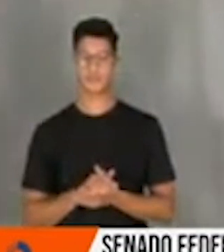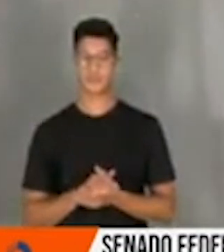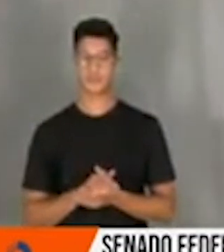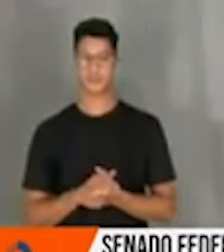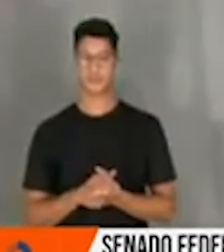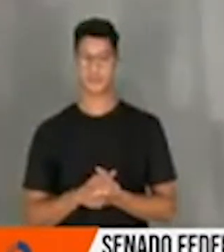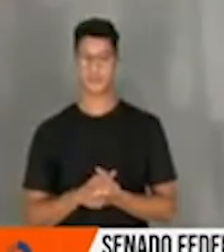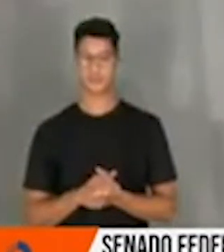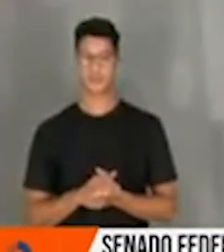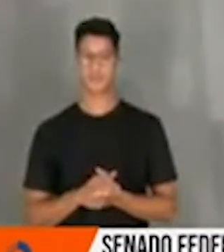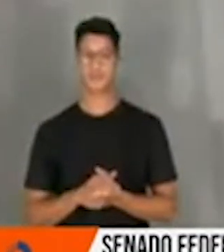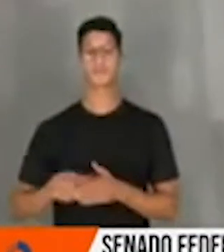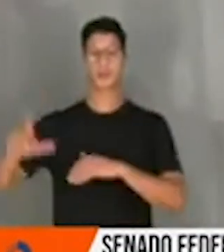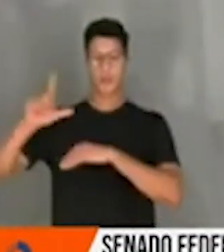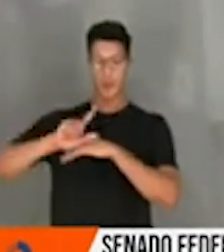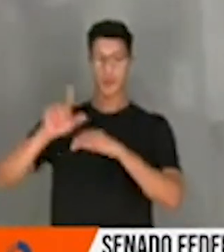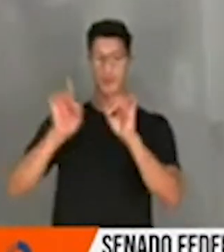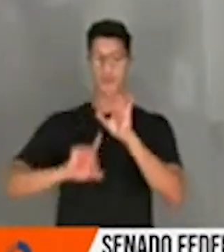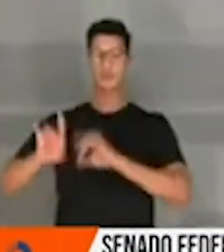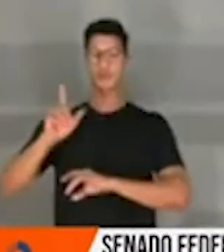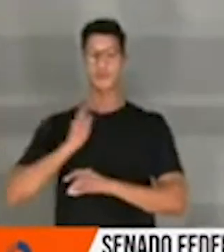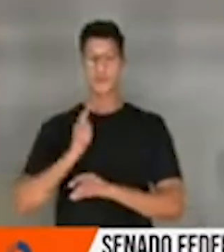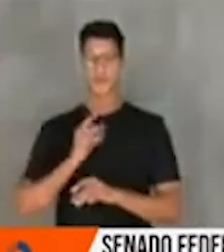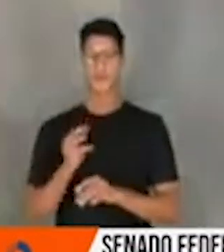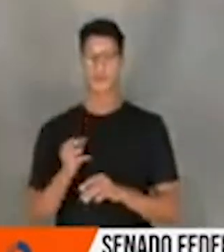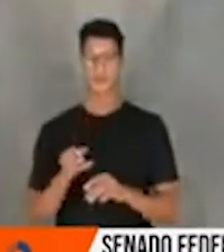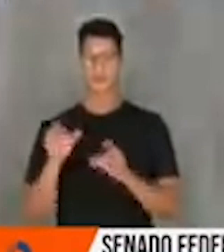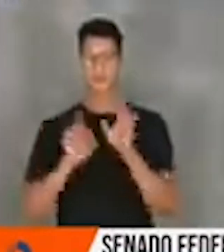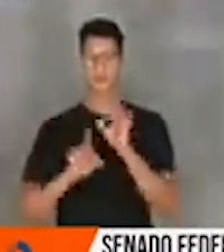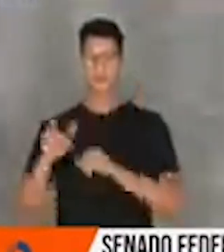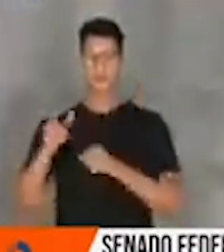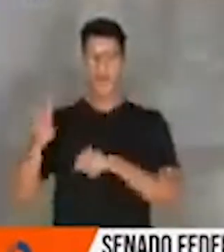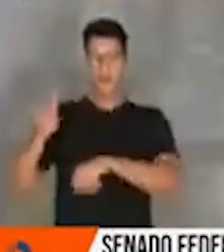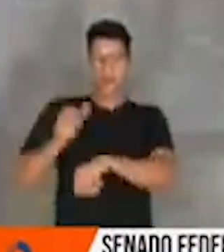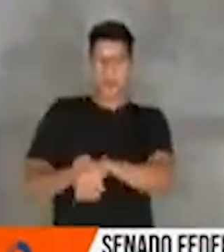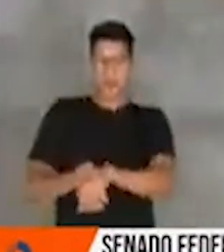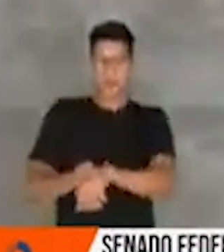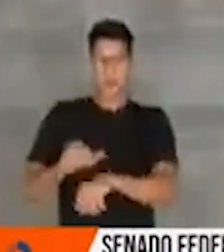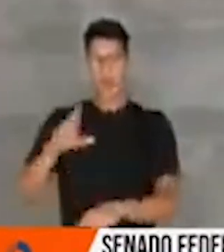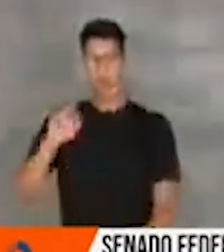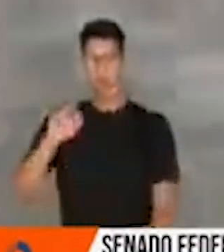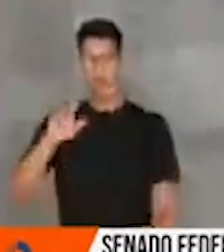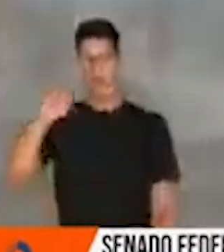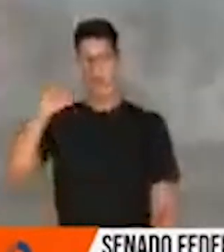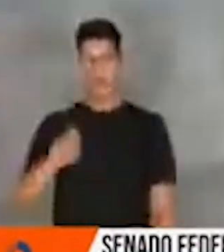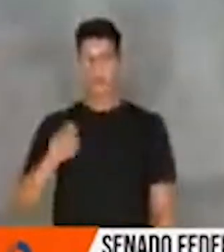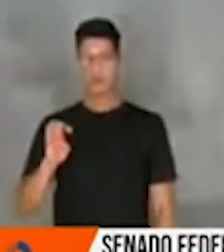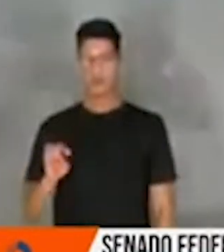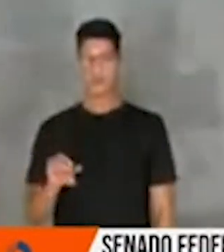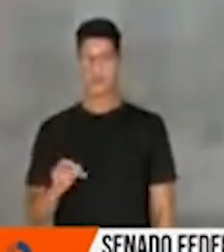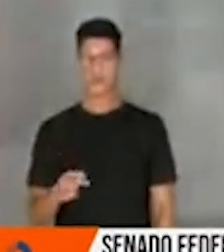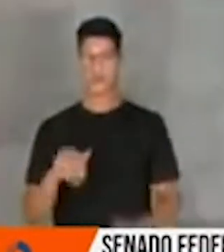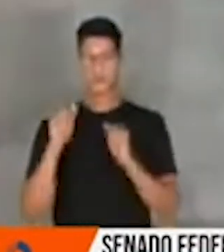é uma loja bem conceituada, inclusive especialista em vender relógios da marca Rolex. Obrigado.